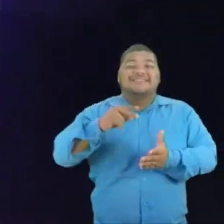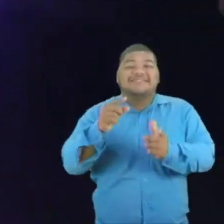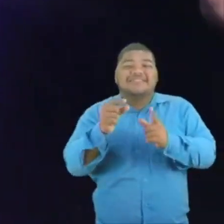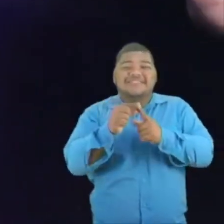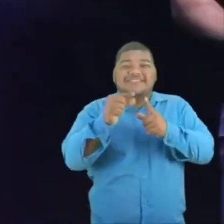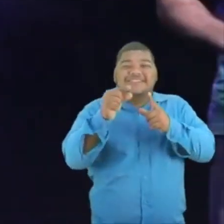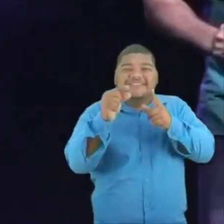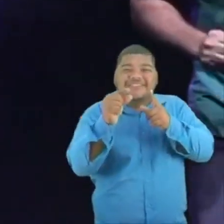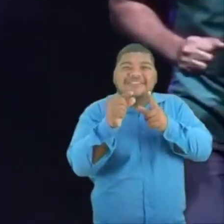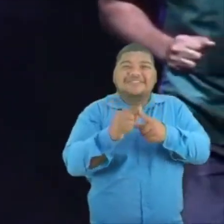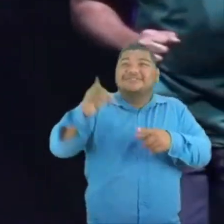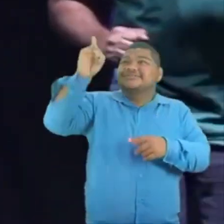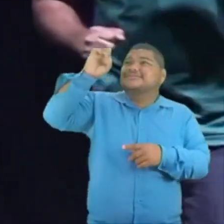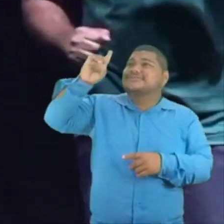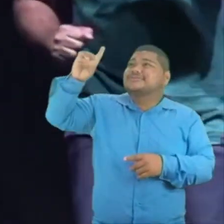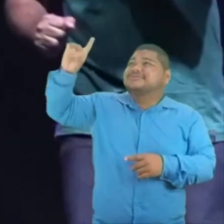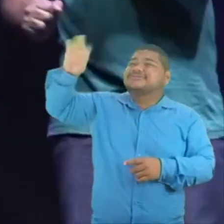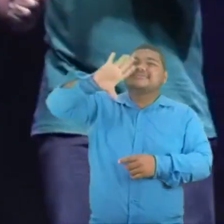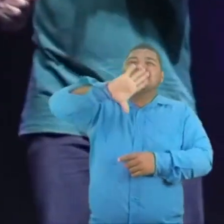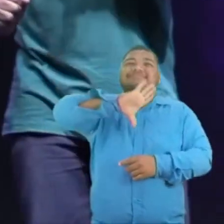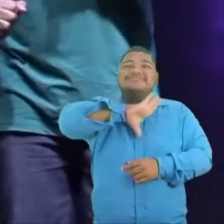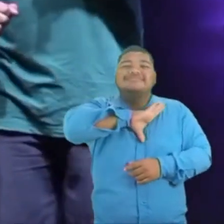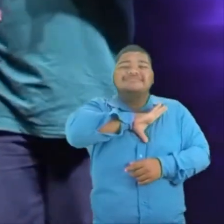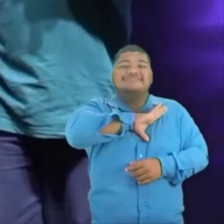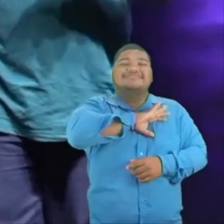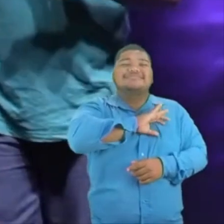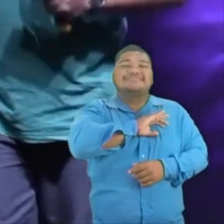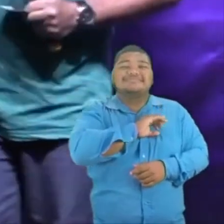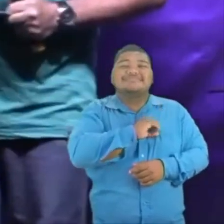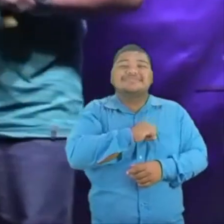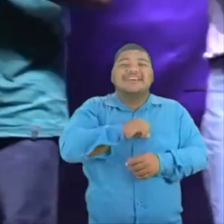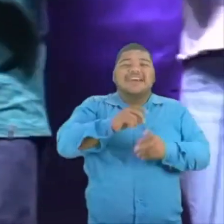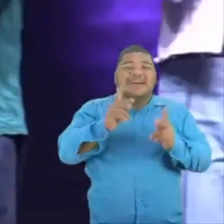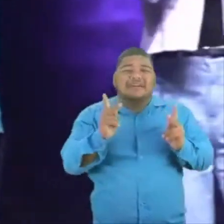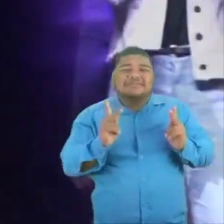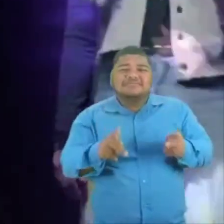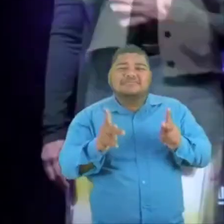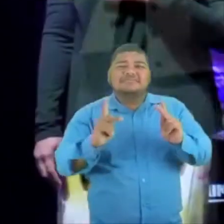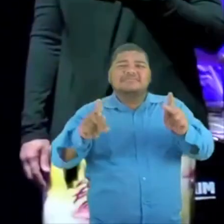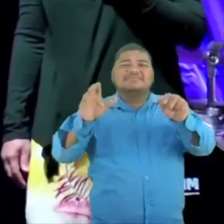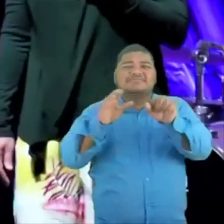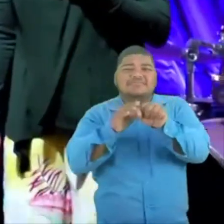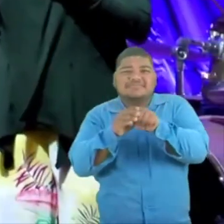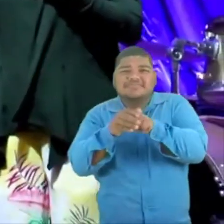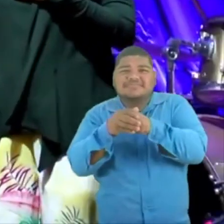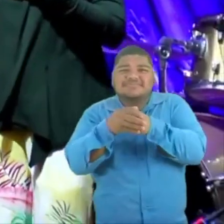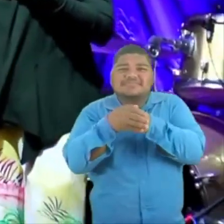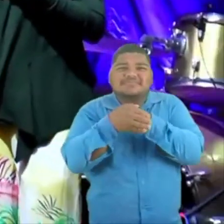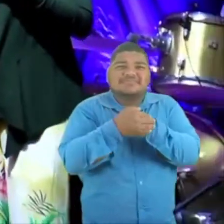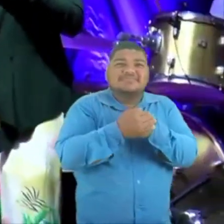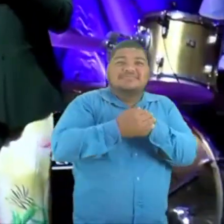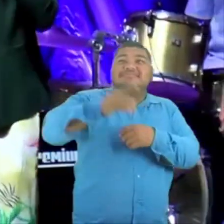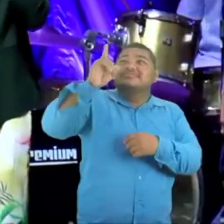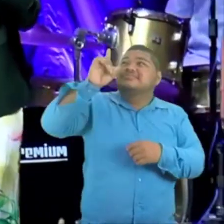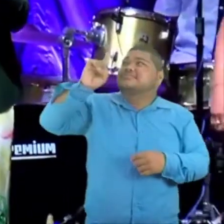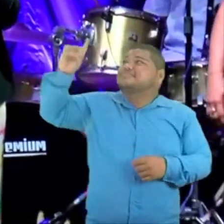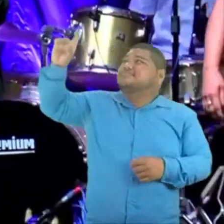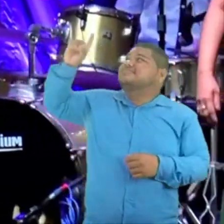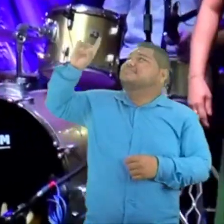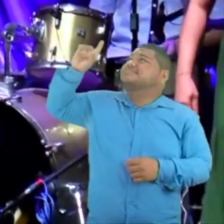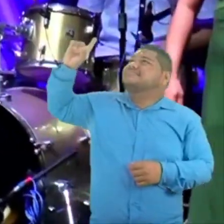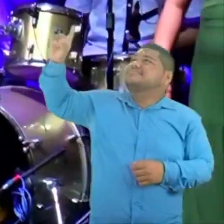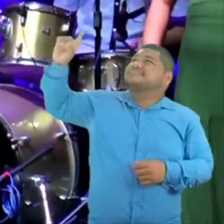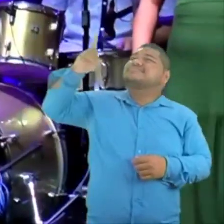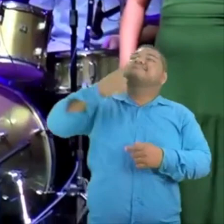Tua palavra e o Teu amor sempre me guardarás para cumprir